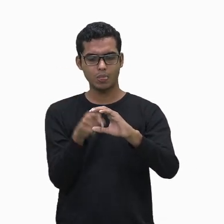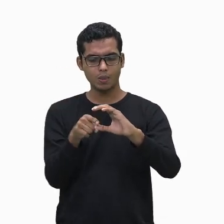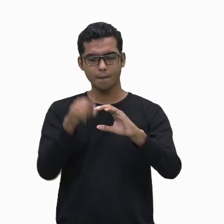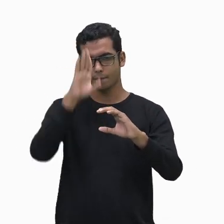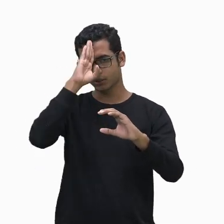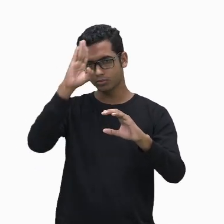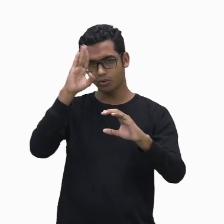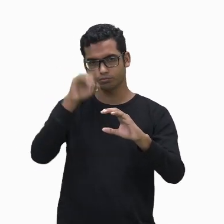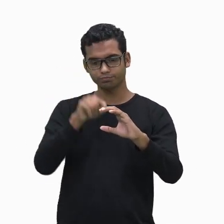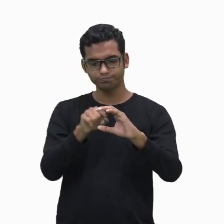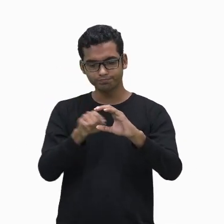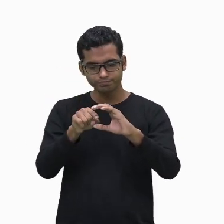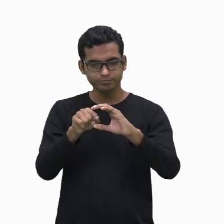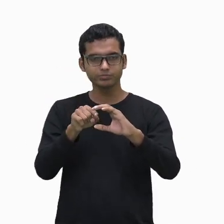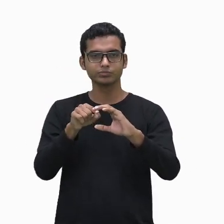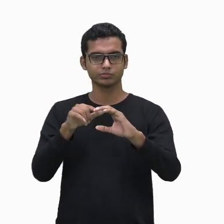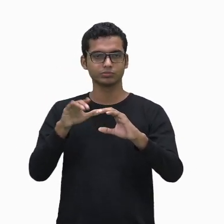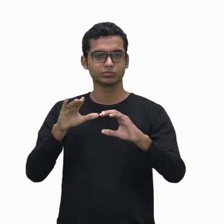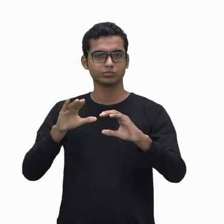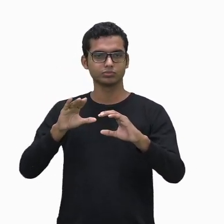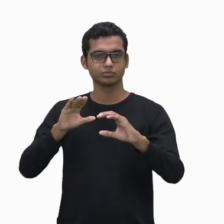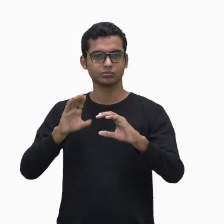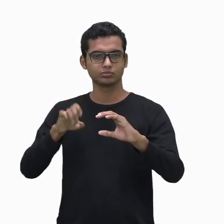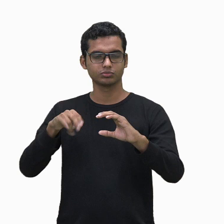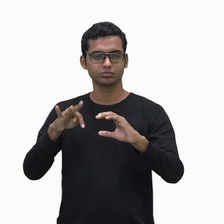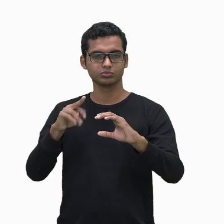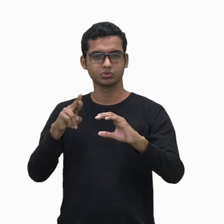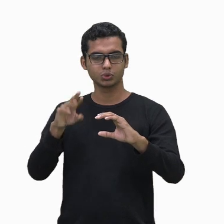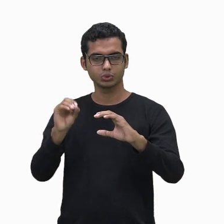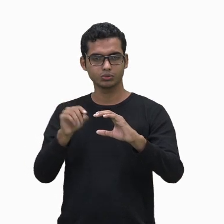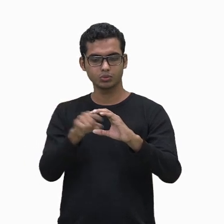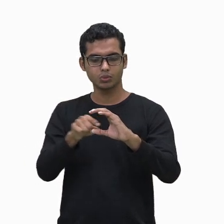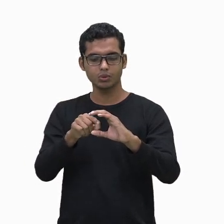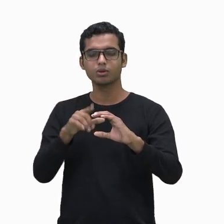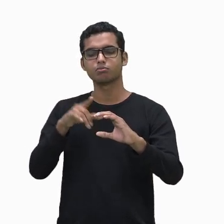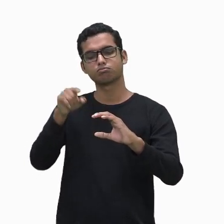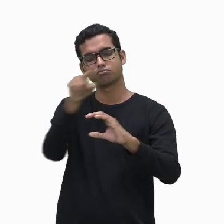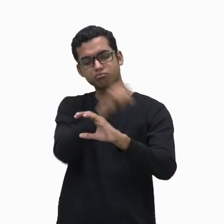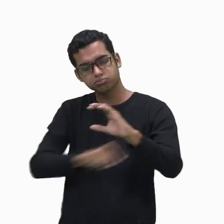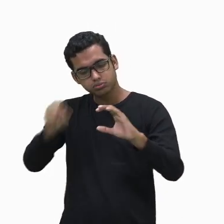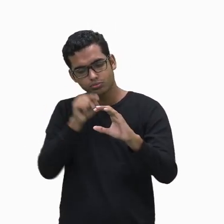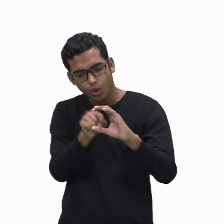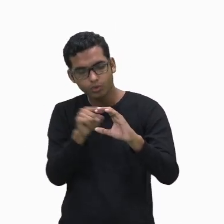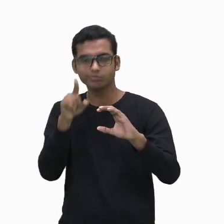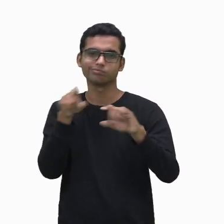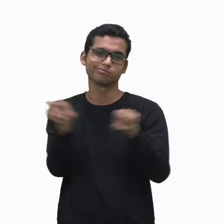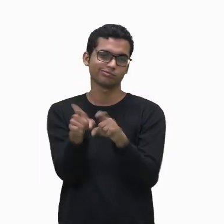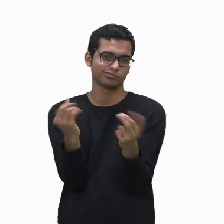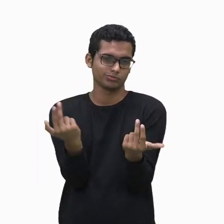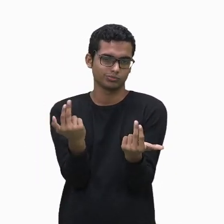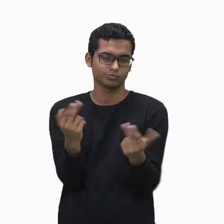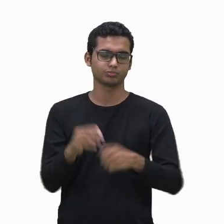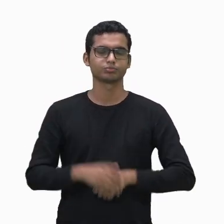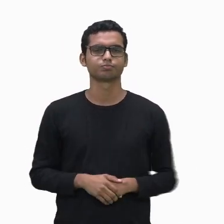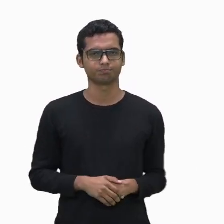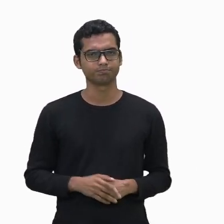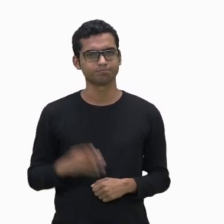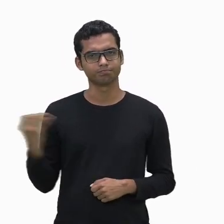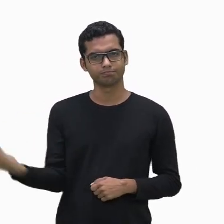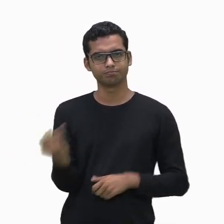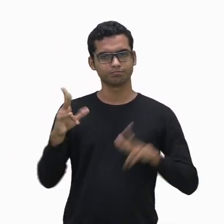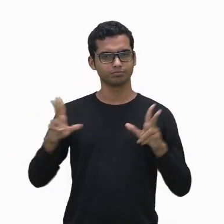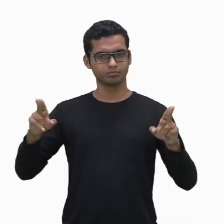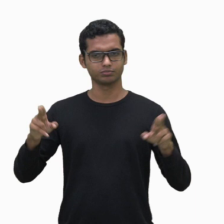coincidindo ali, tá? Por isso que é importante a gente definir isso, tá bom? É importante que o centro seja o mesmo para as